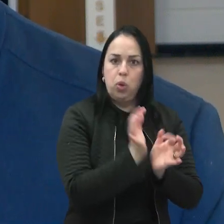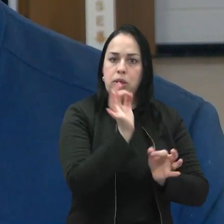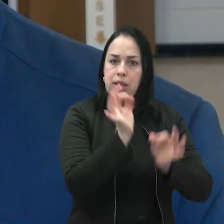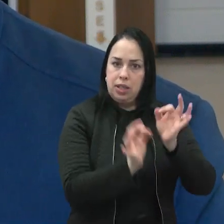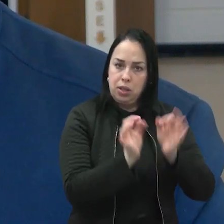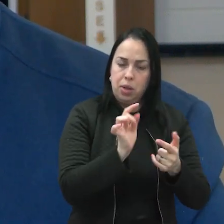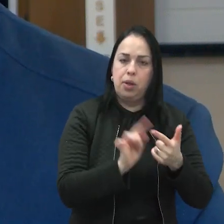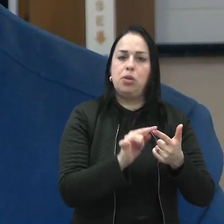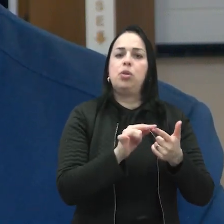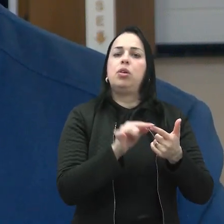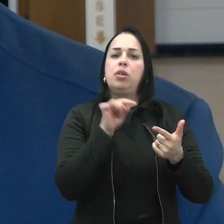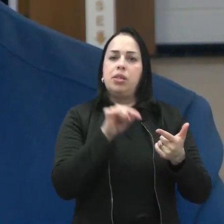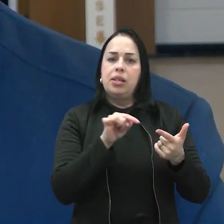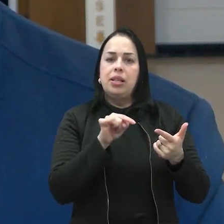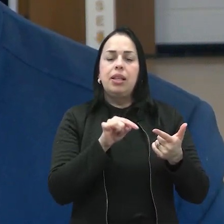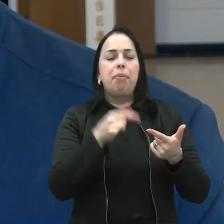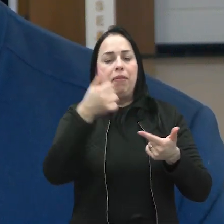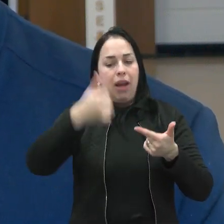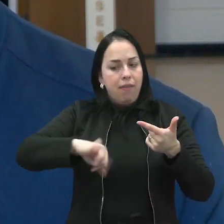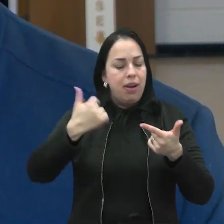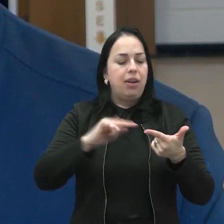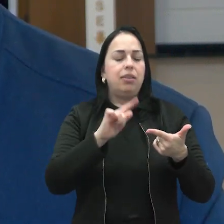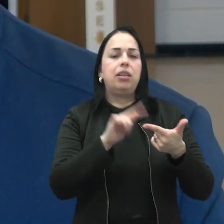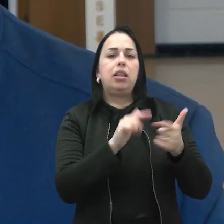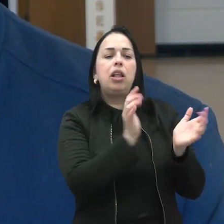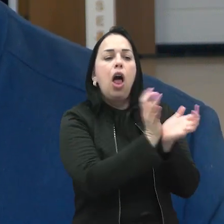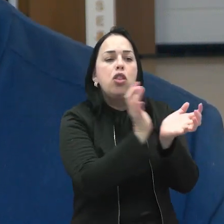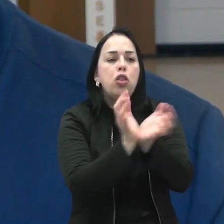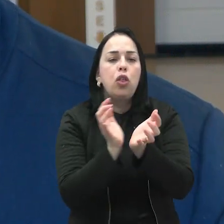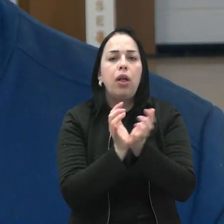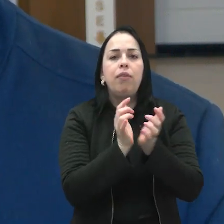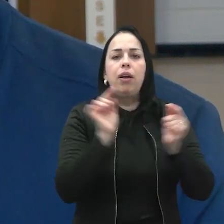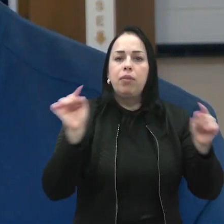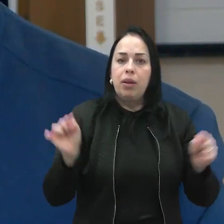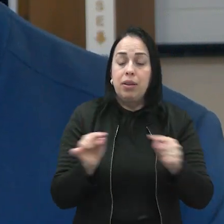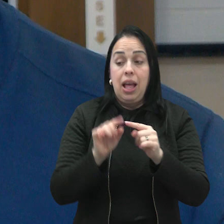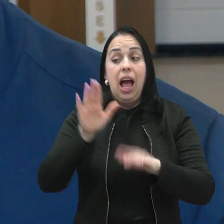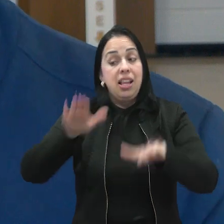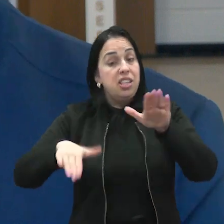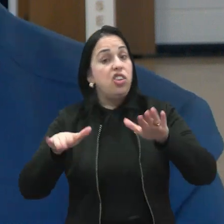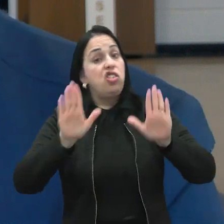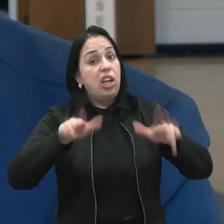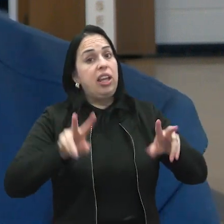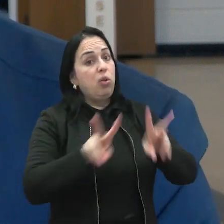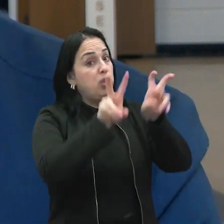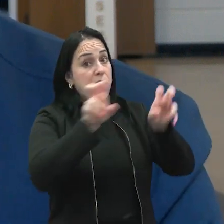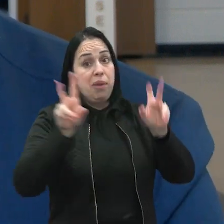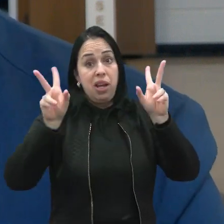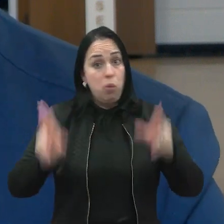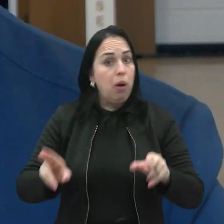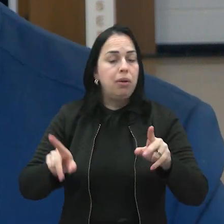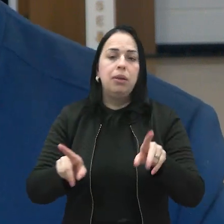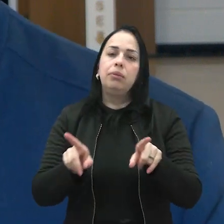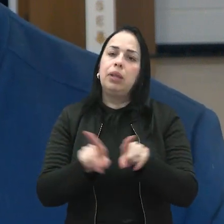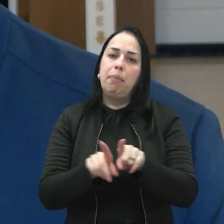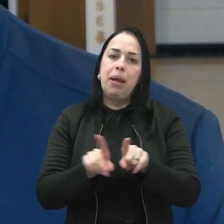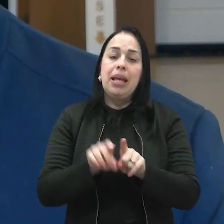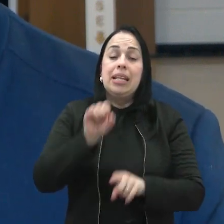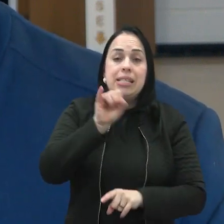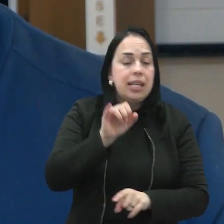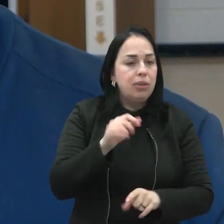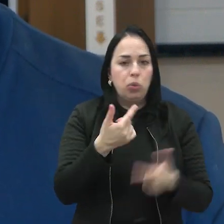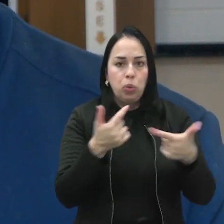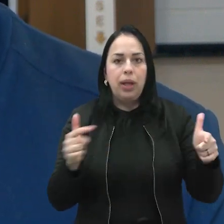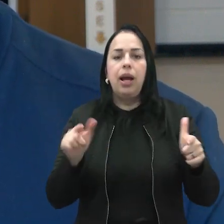de Comissão de Constituição e Justiça, pelas pautas das comissões, para saber se os assuntos já não possuem projetos apresentados, para daí ele